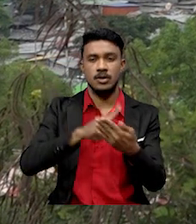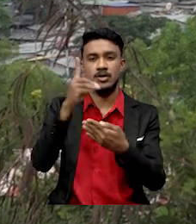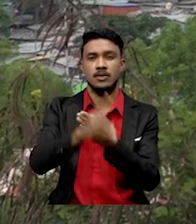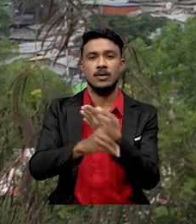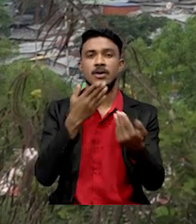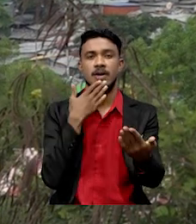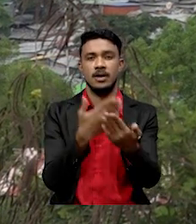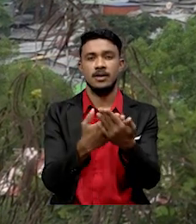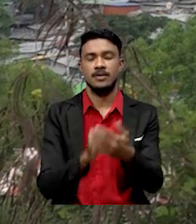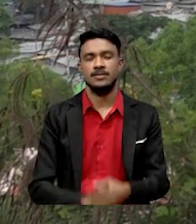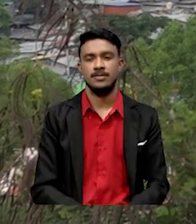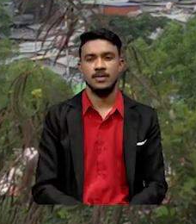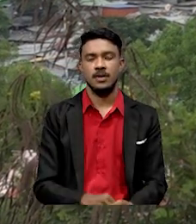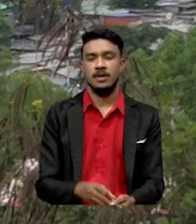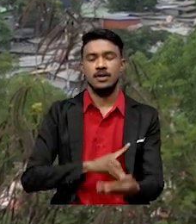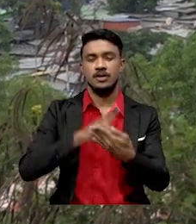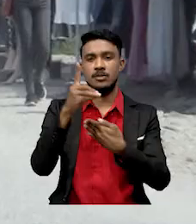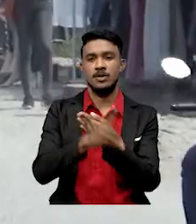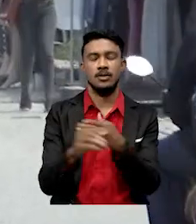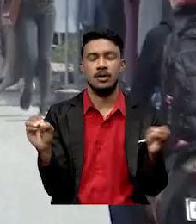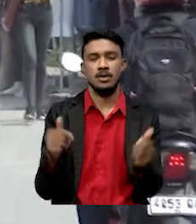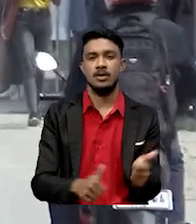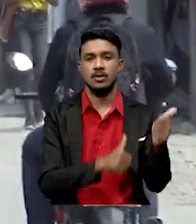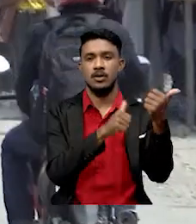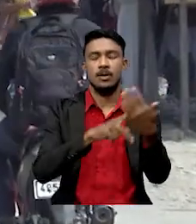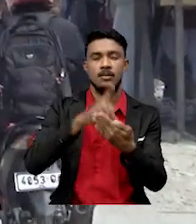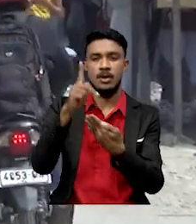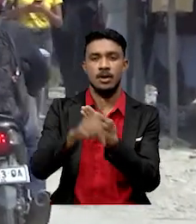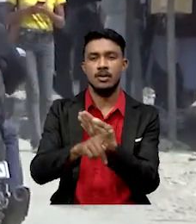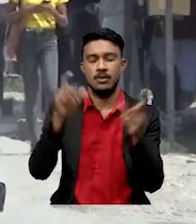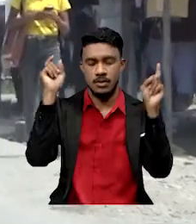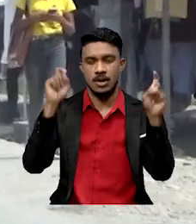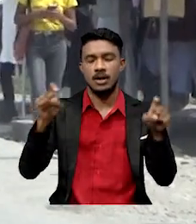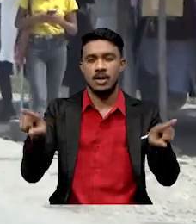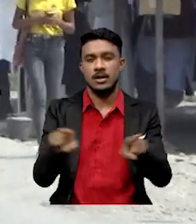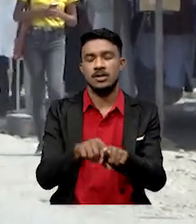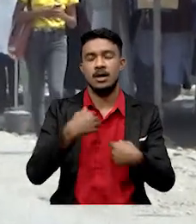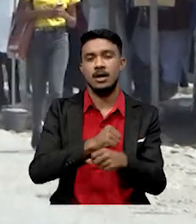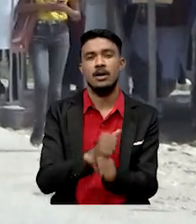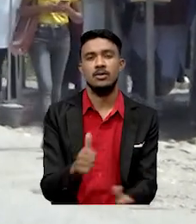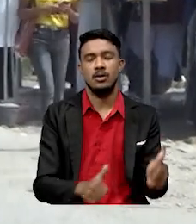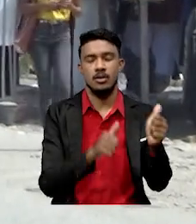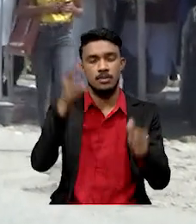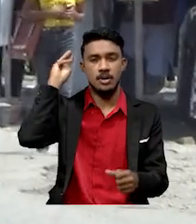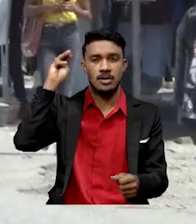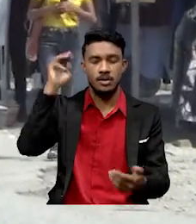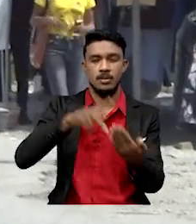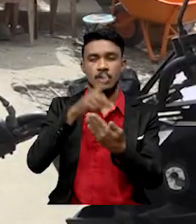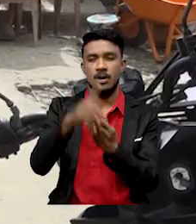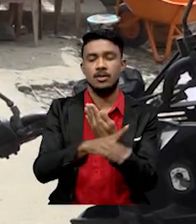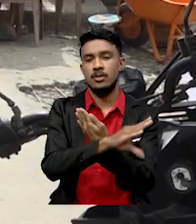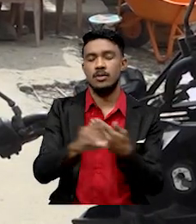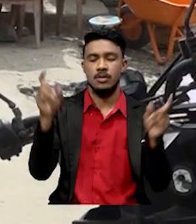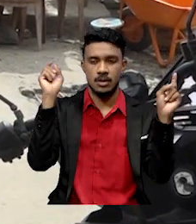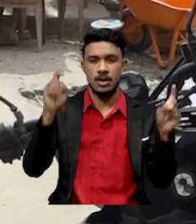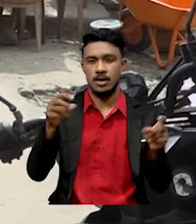clio. Desenvolvimento lala tuir plano ordenamento, mas que estabeleciona Ministério Plano no ordenamento, nebe ato